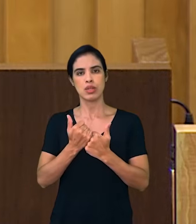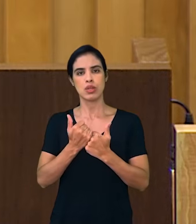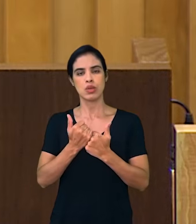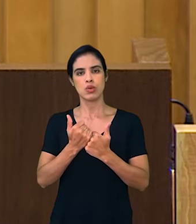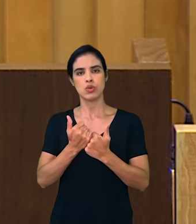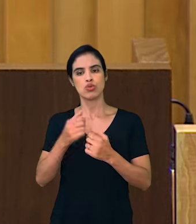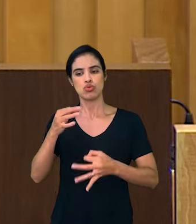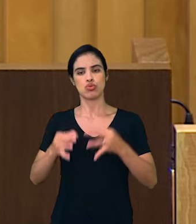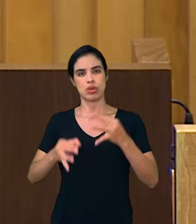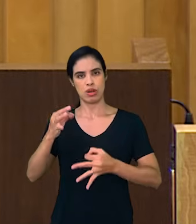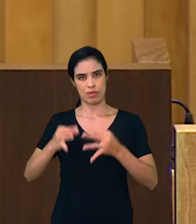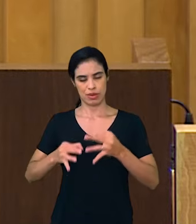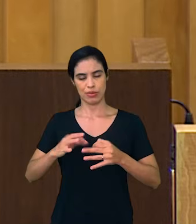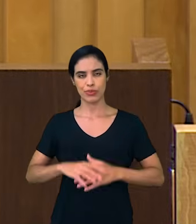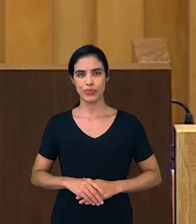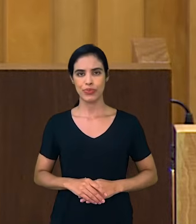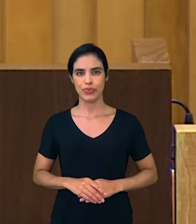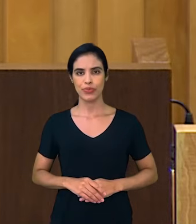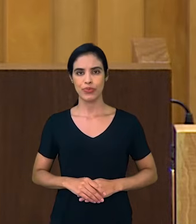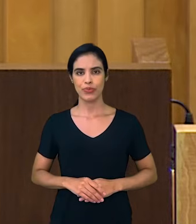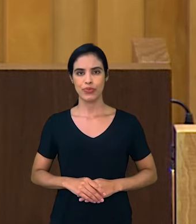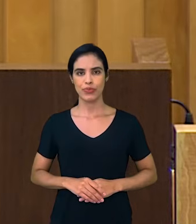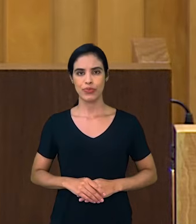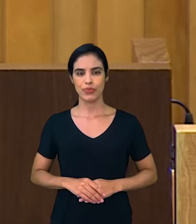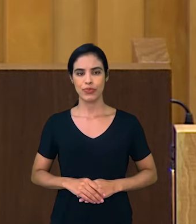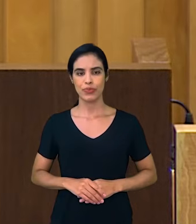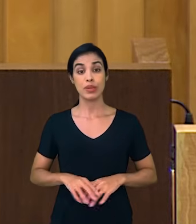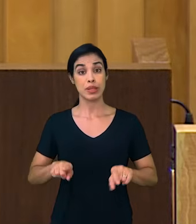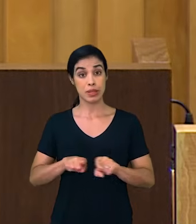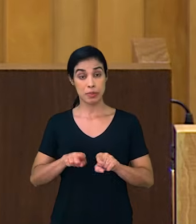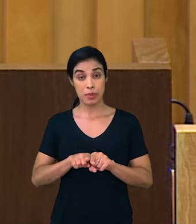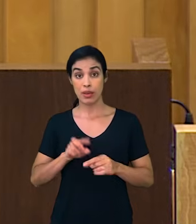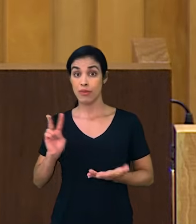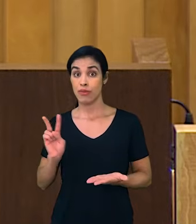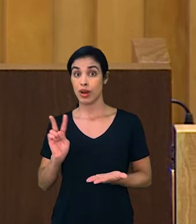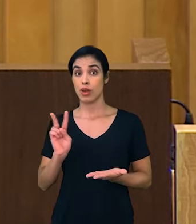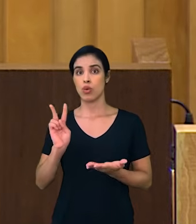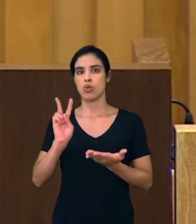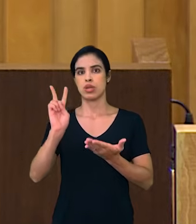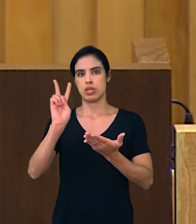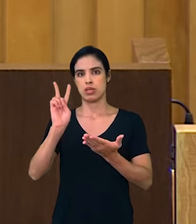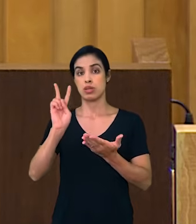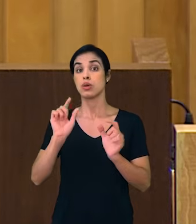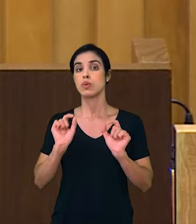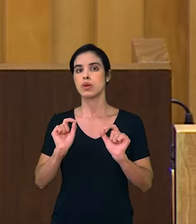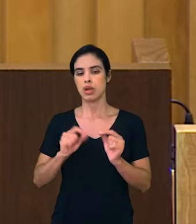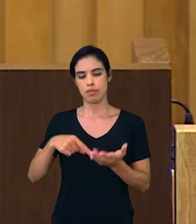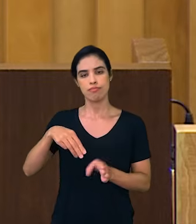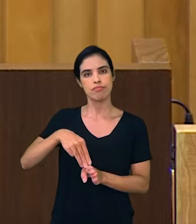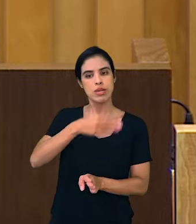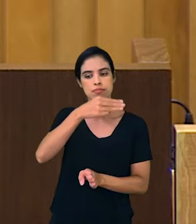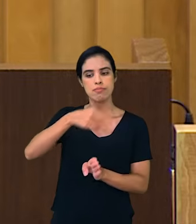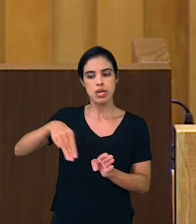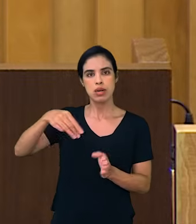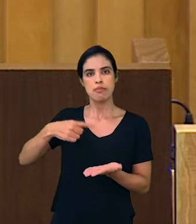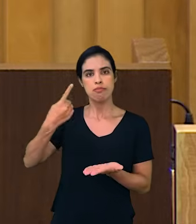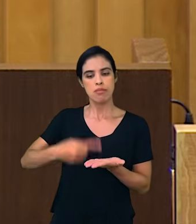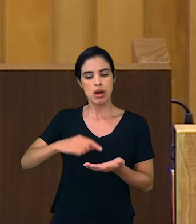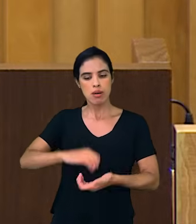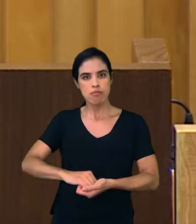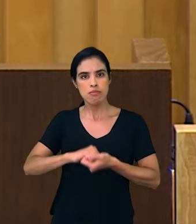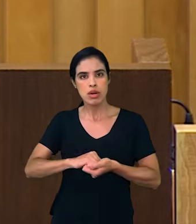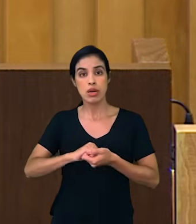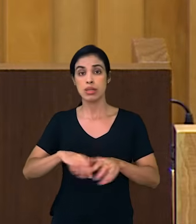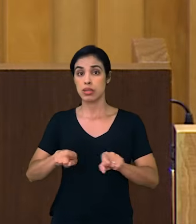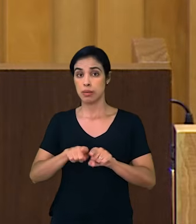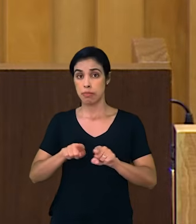das decisões. Destacam-se nesse eixo a valorização da conciliação, da mediação e da cultura de